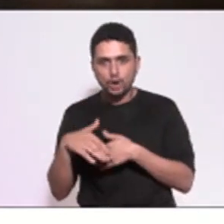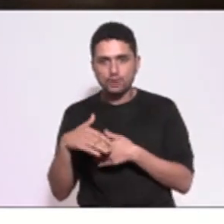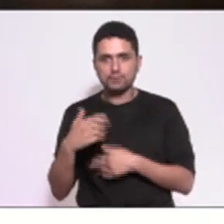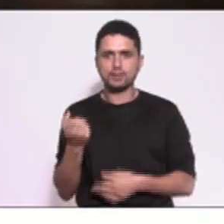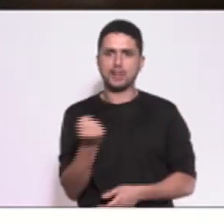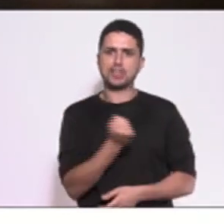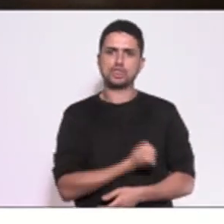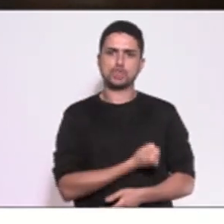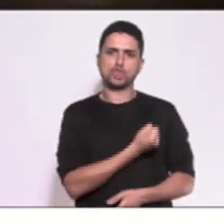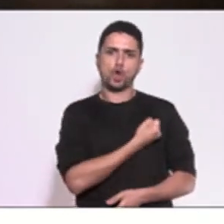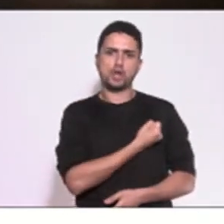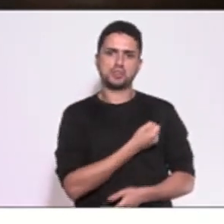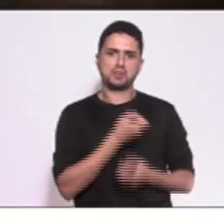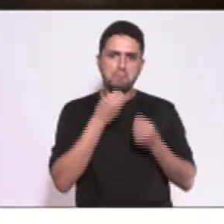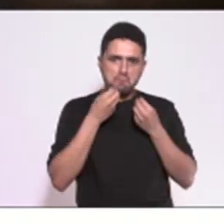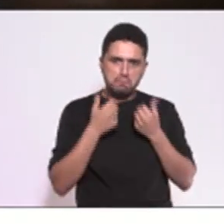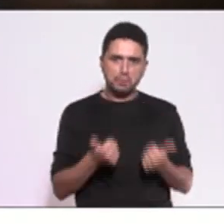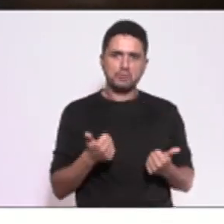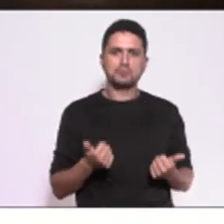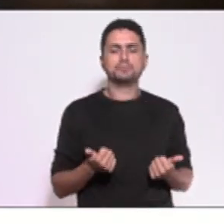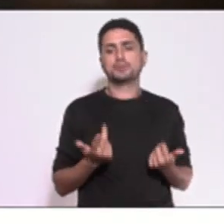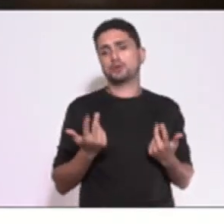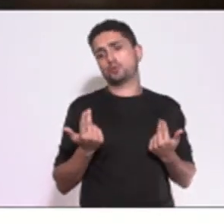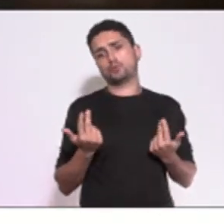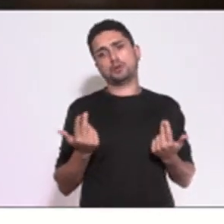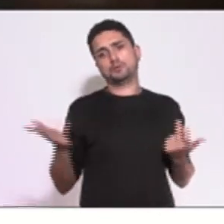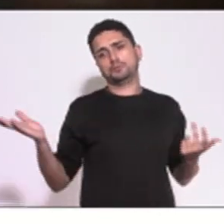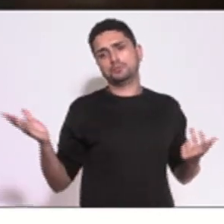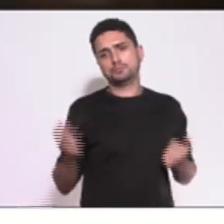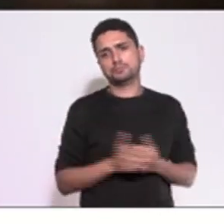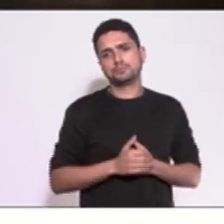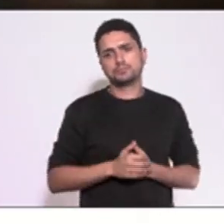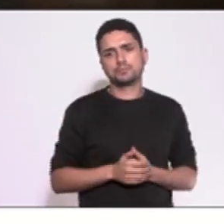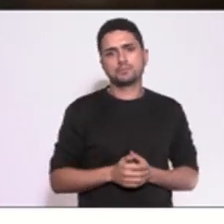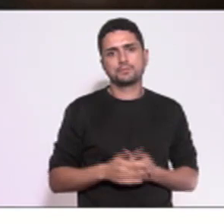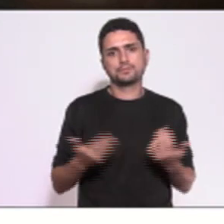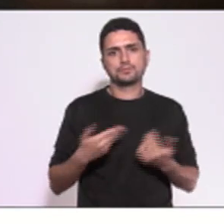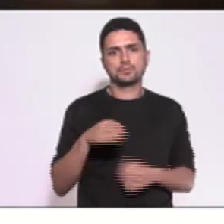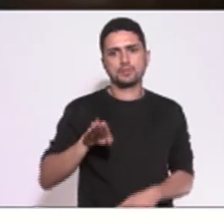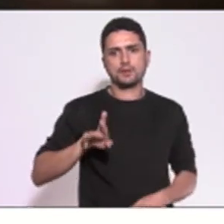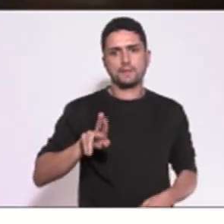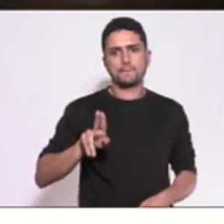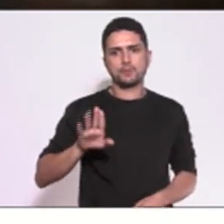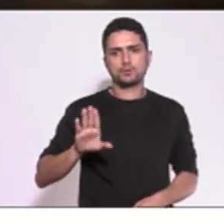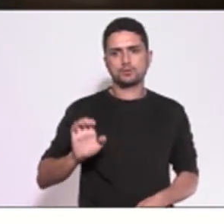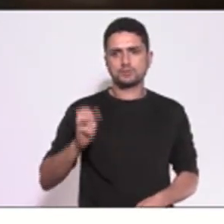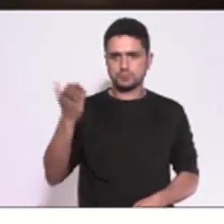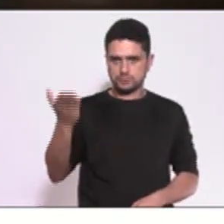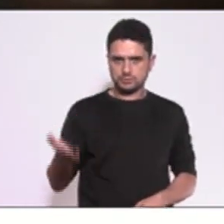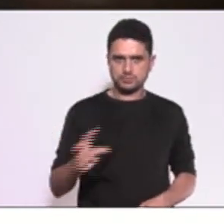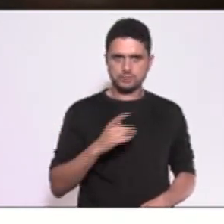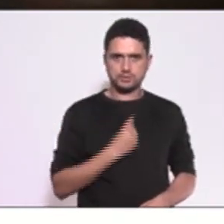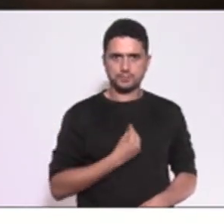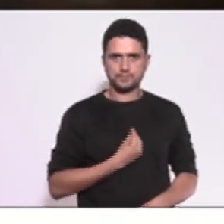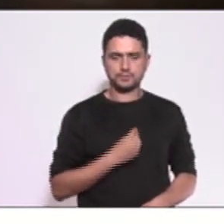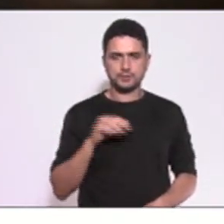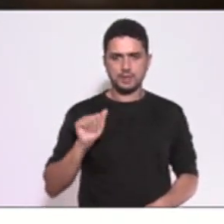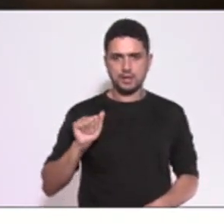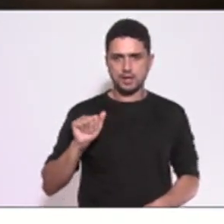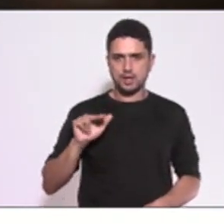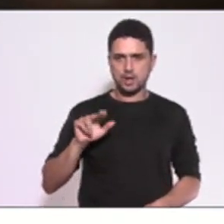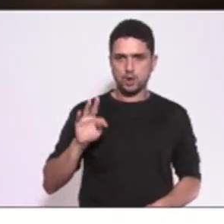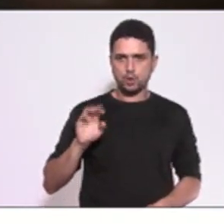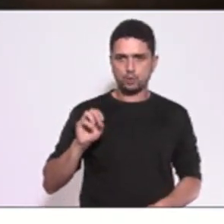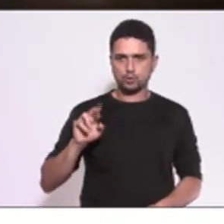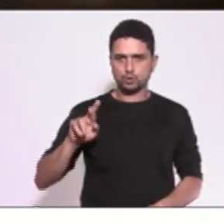boa prova. Aqui na presença do Bruce Gomlevski, que eu quero lembrar que a outorga é igual